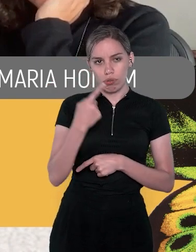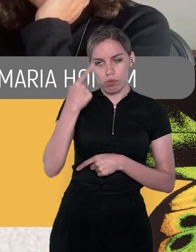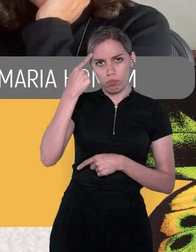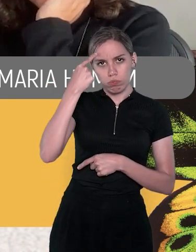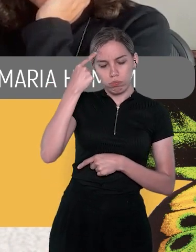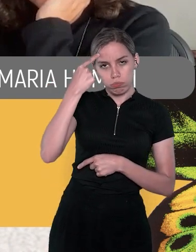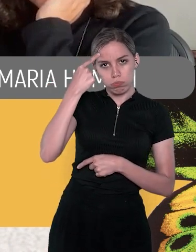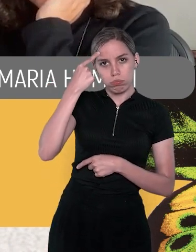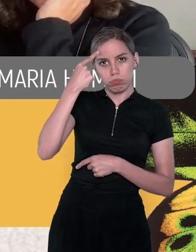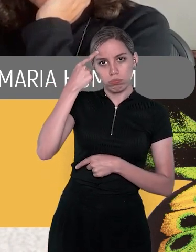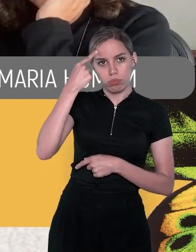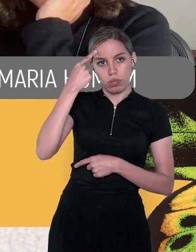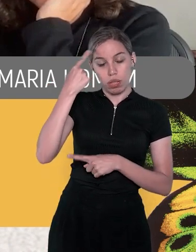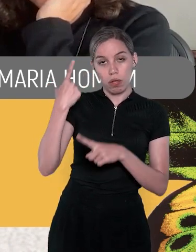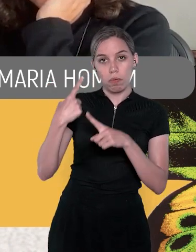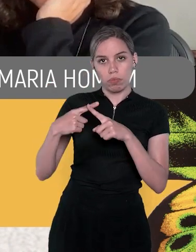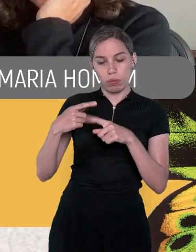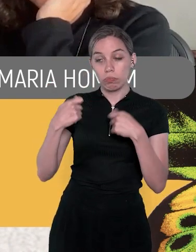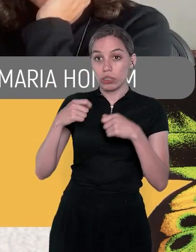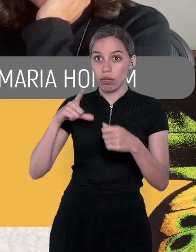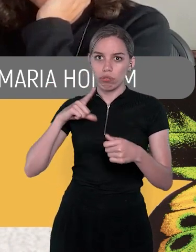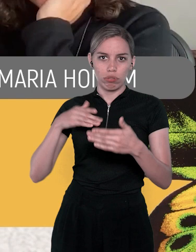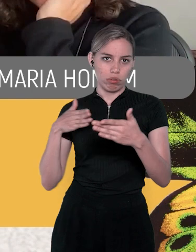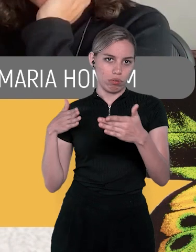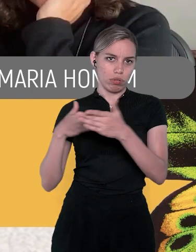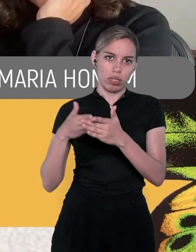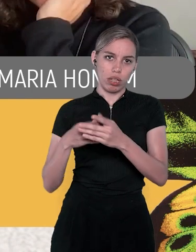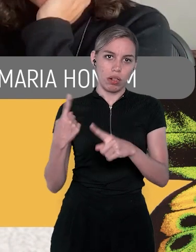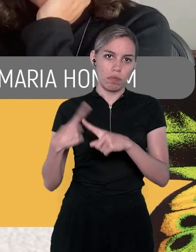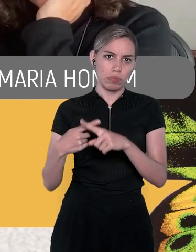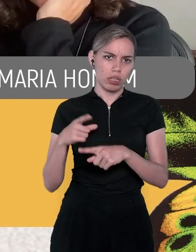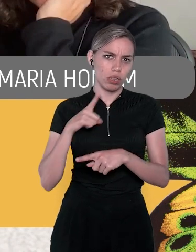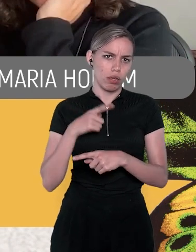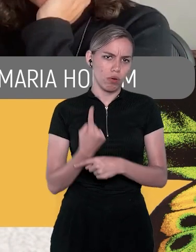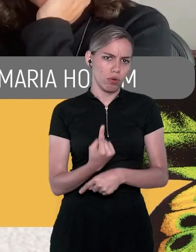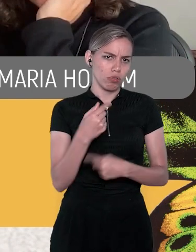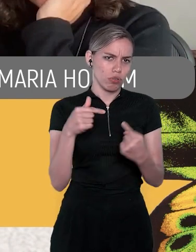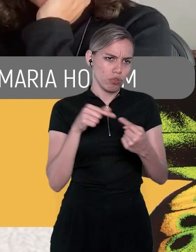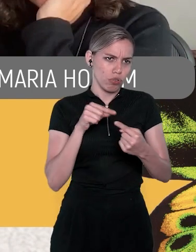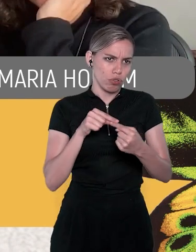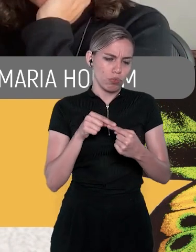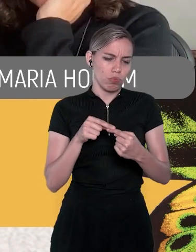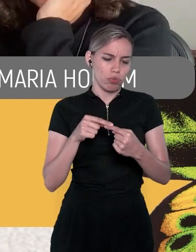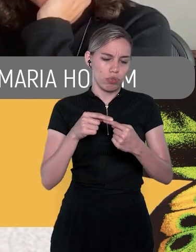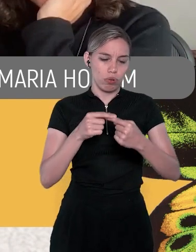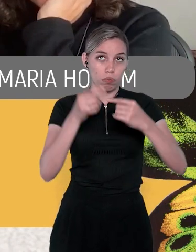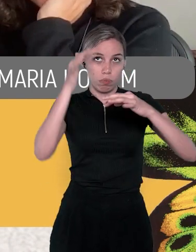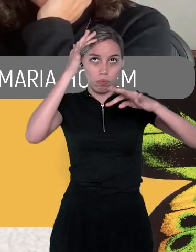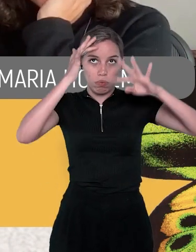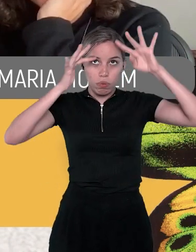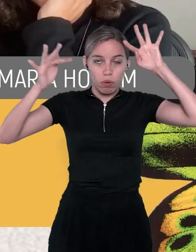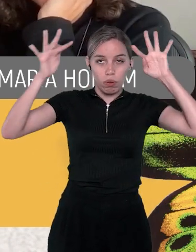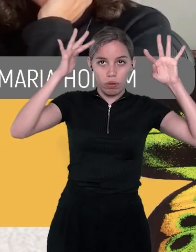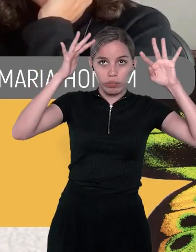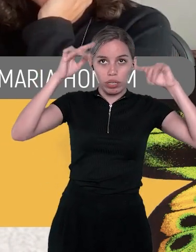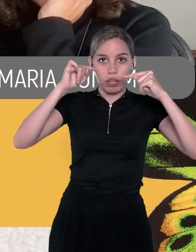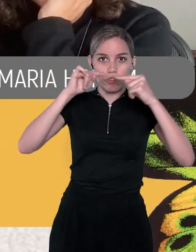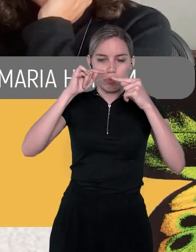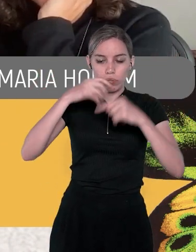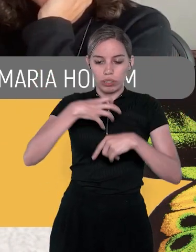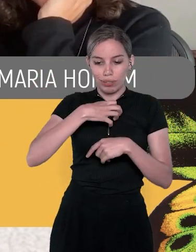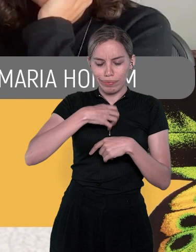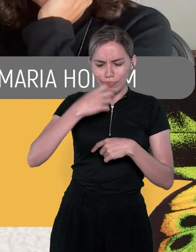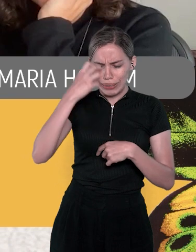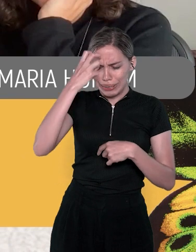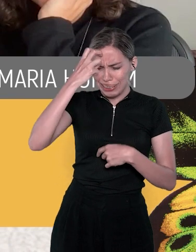que tinham que me impor no limite, porque tinha um determinado tipo de psicodelismo que me fazia eu me